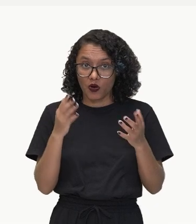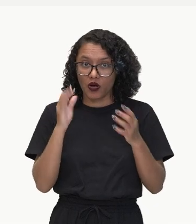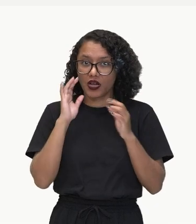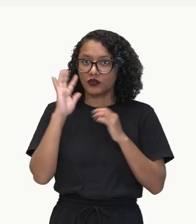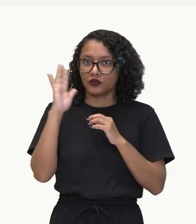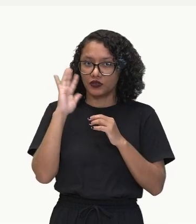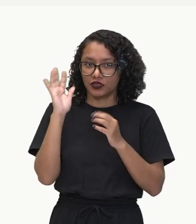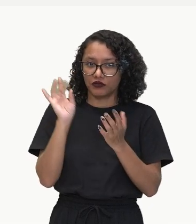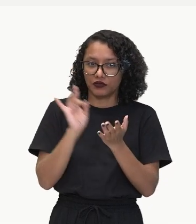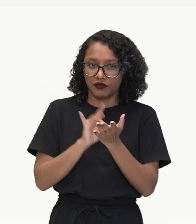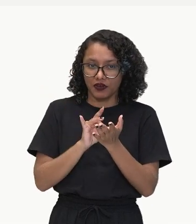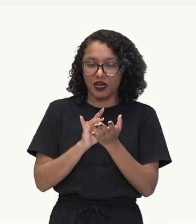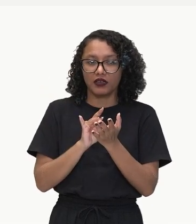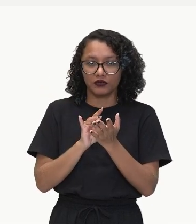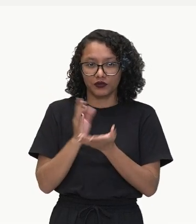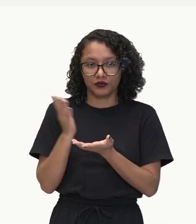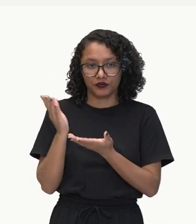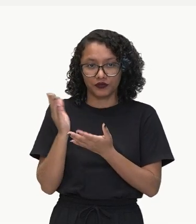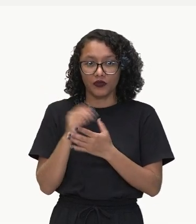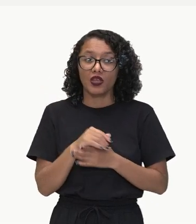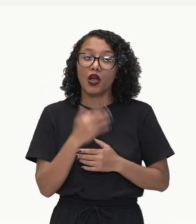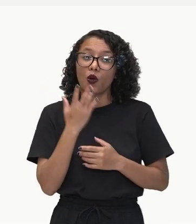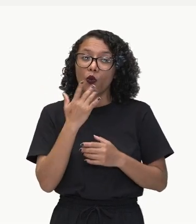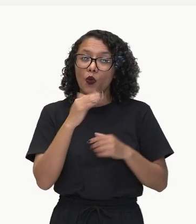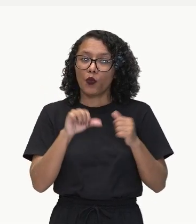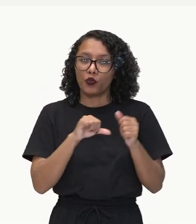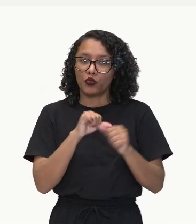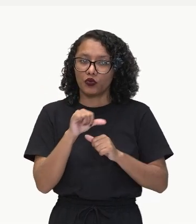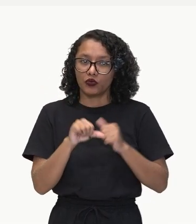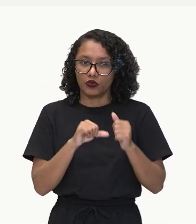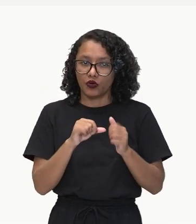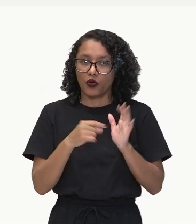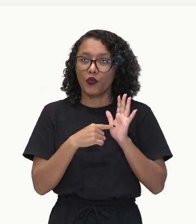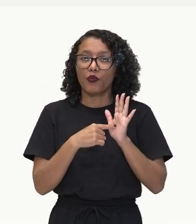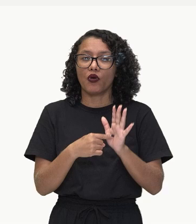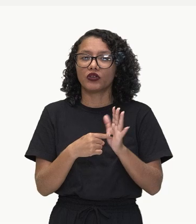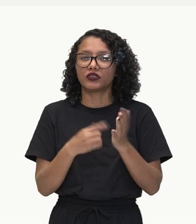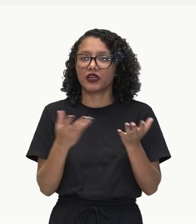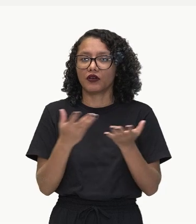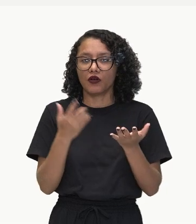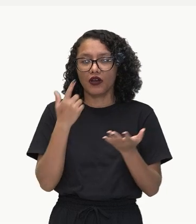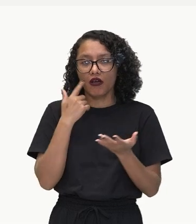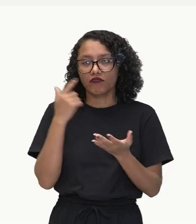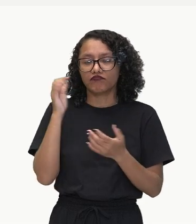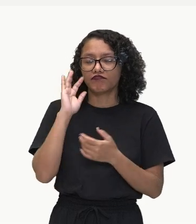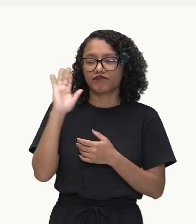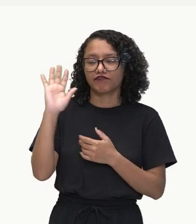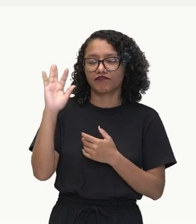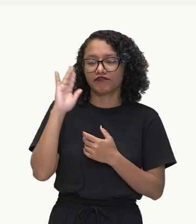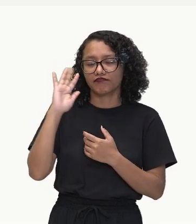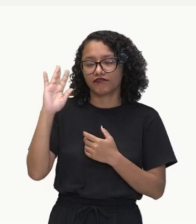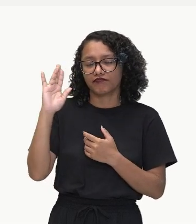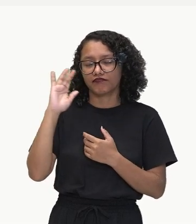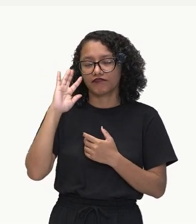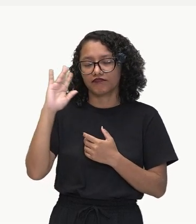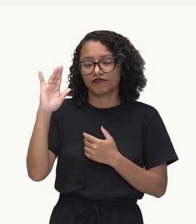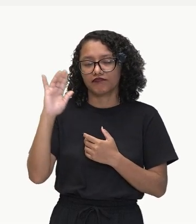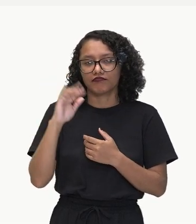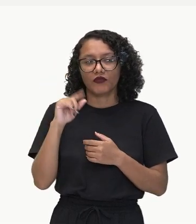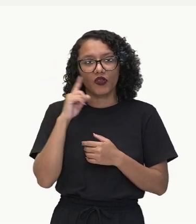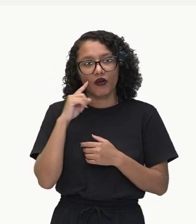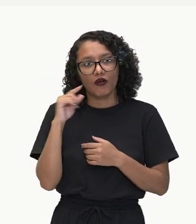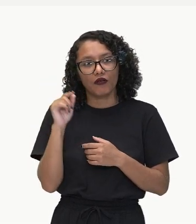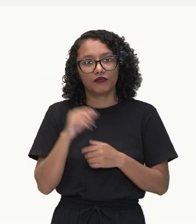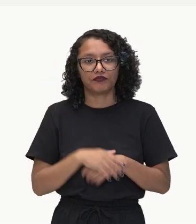olha só. A paleta de cores mudou aqui, já está indicando aqui que ele está sonhando. Está voando